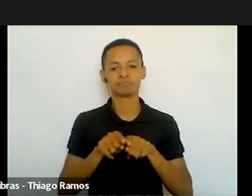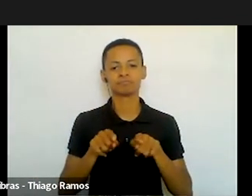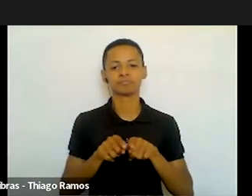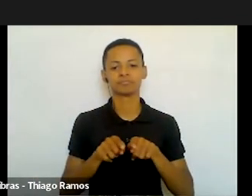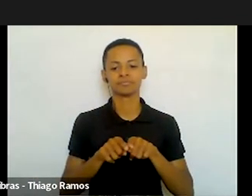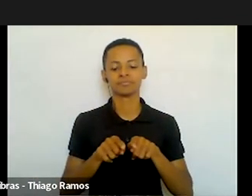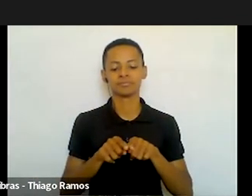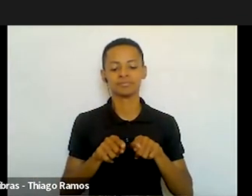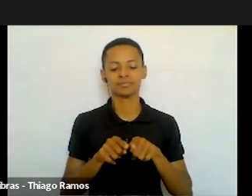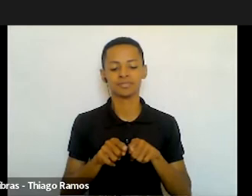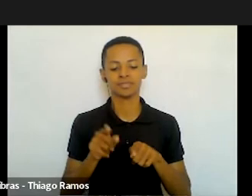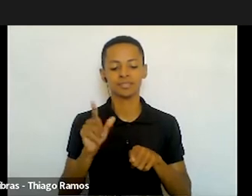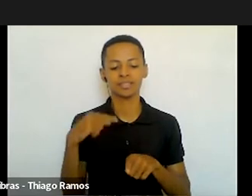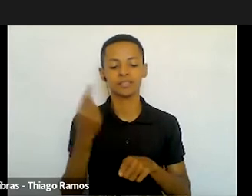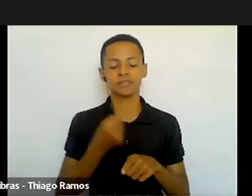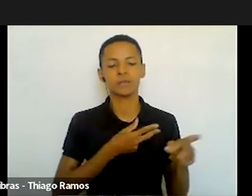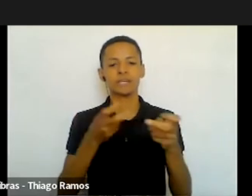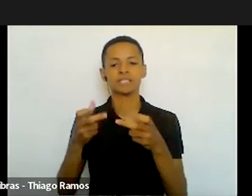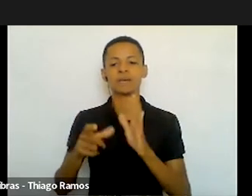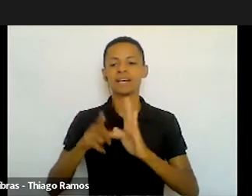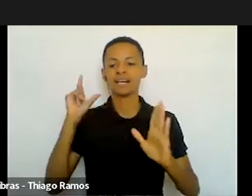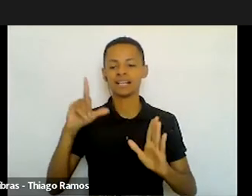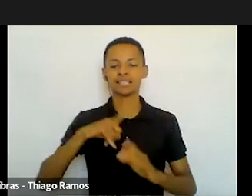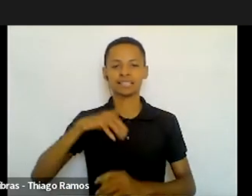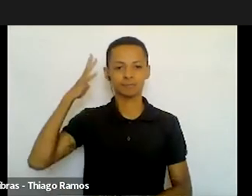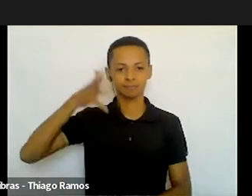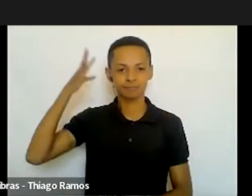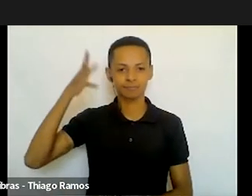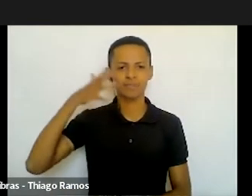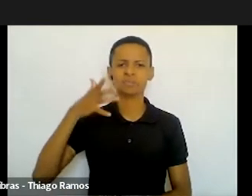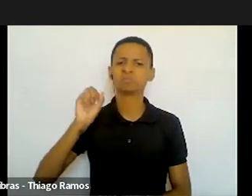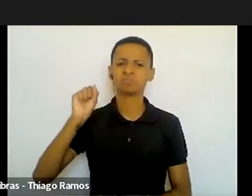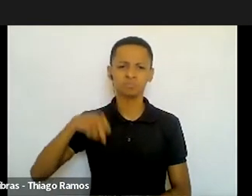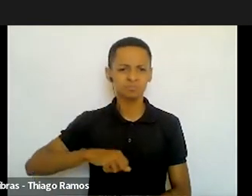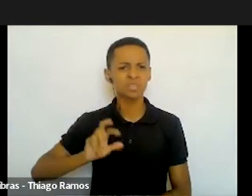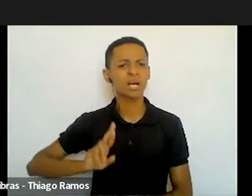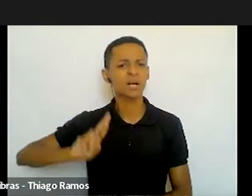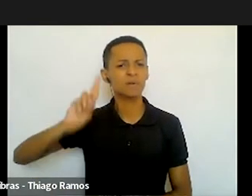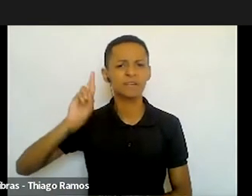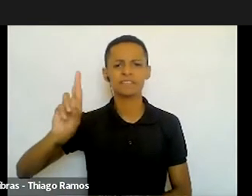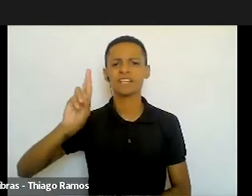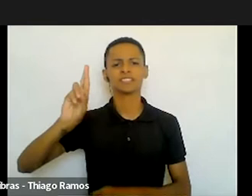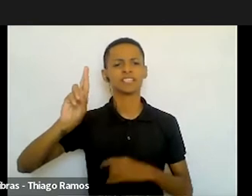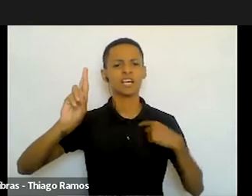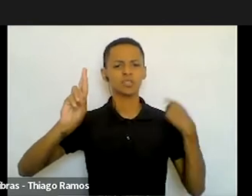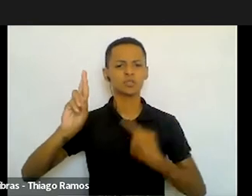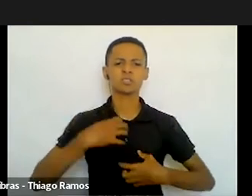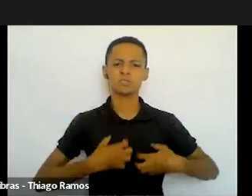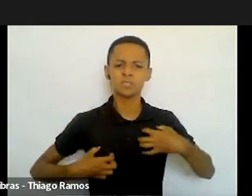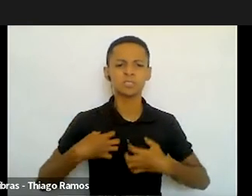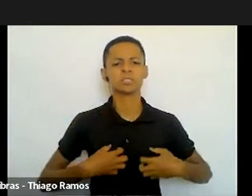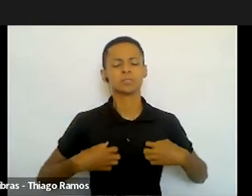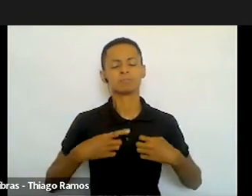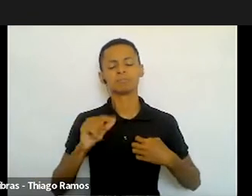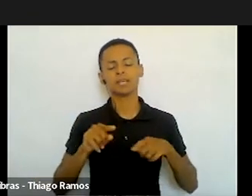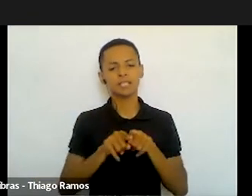ressalto todas as falas aqui anteriores, super representam toda a nossa indignação e toda a nossa forma de luta